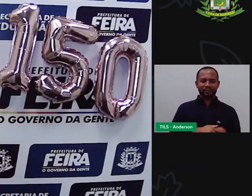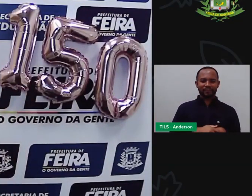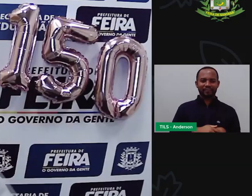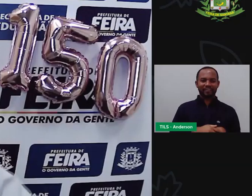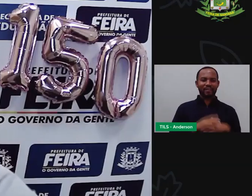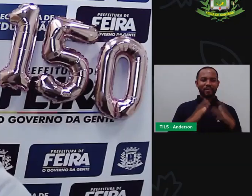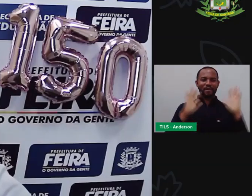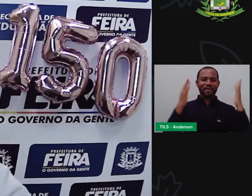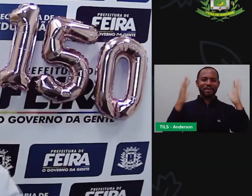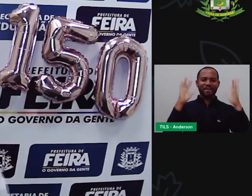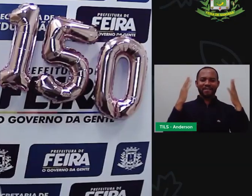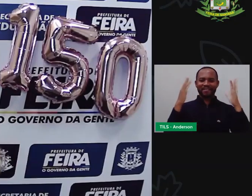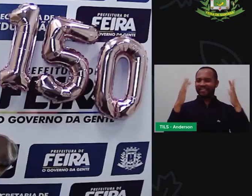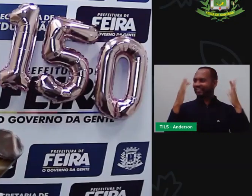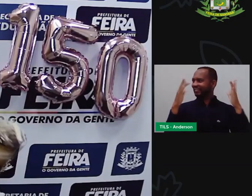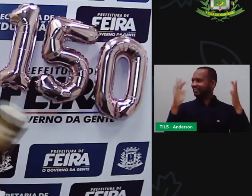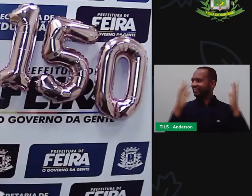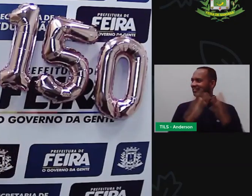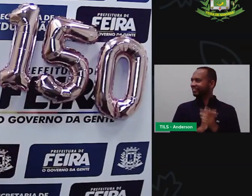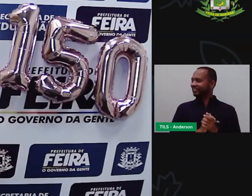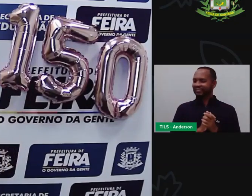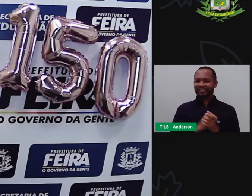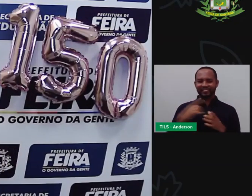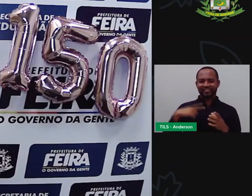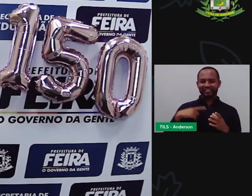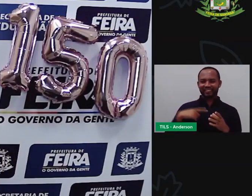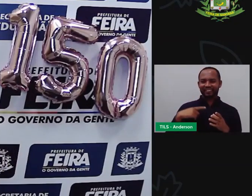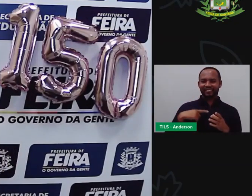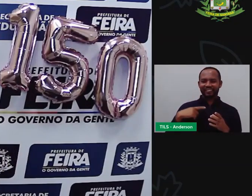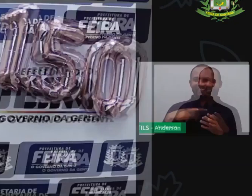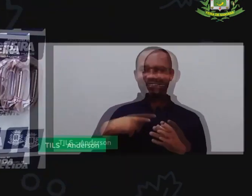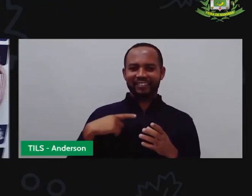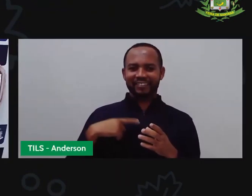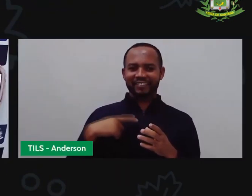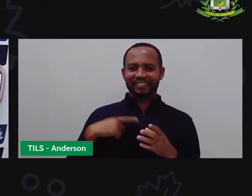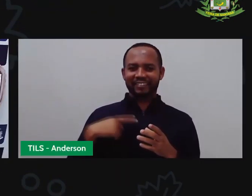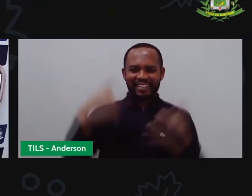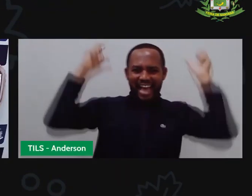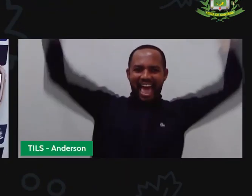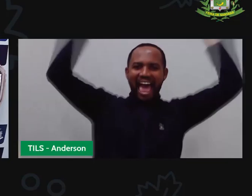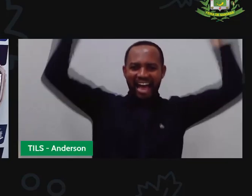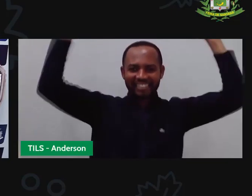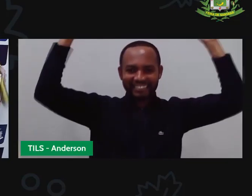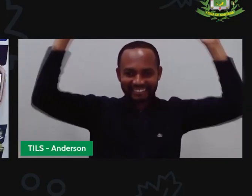Soprei as velinhas do bolo e, obviamente, né, temos que ter o quê? Festa, aí, ó.